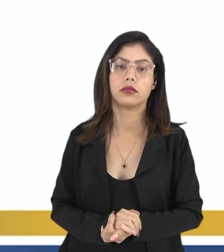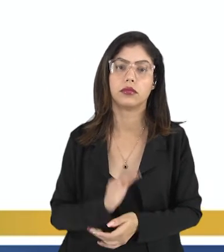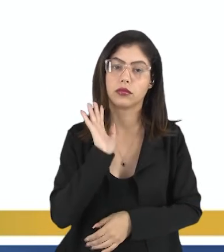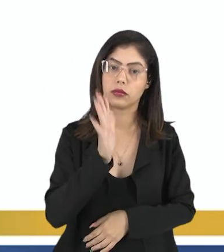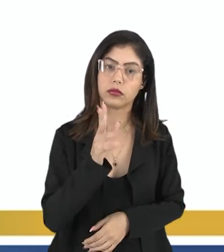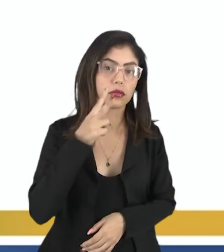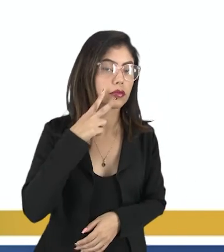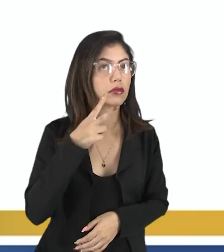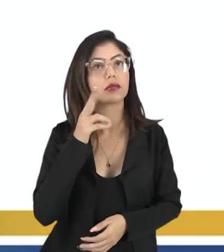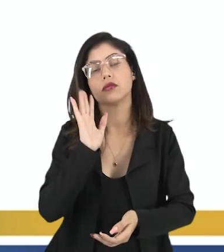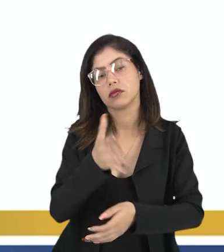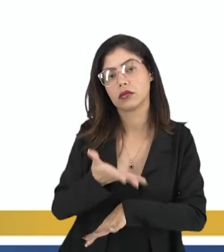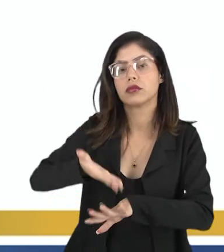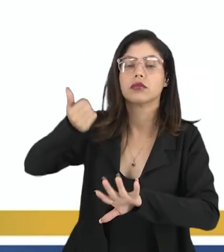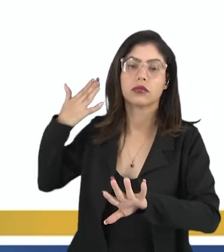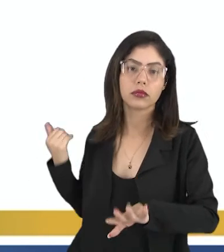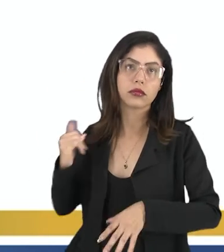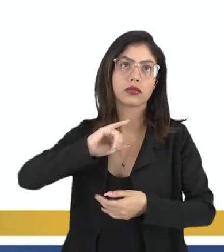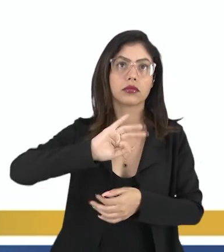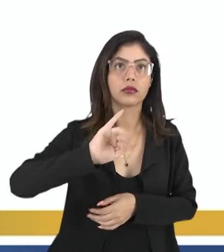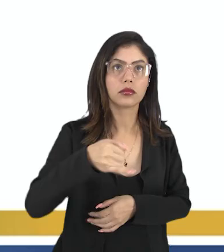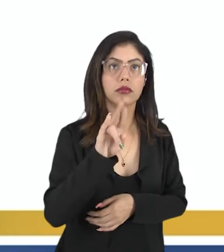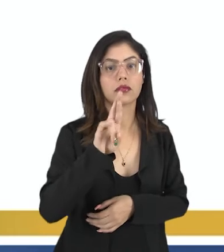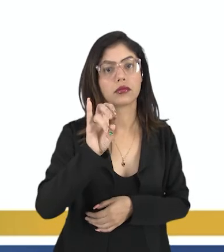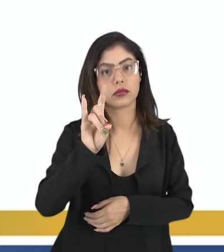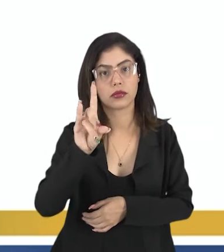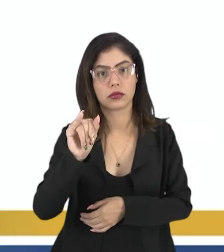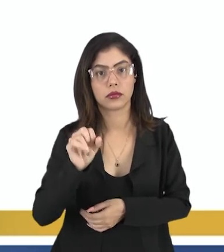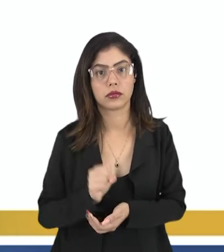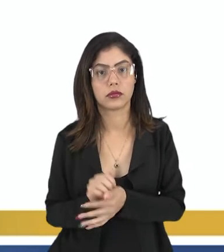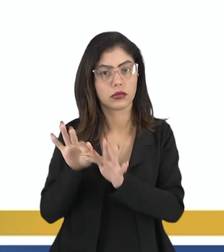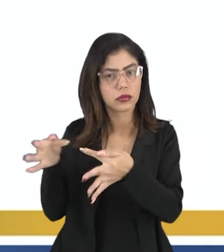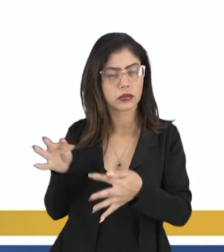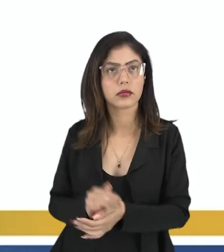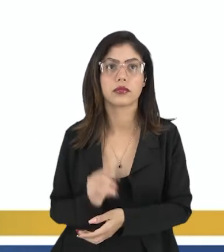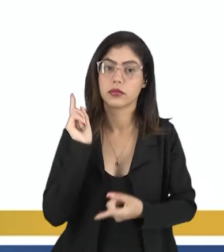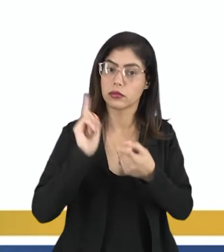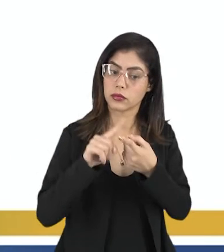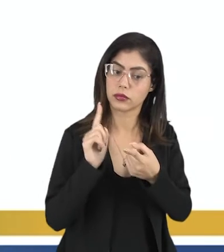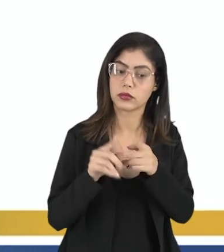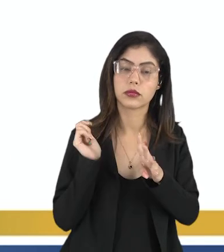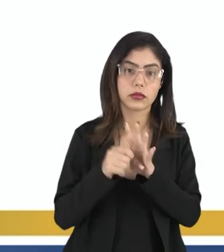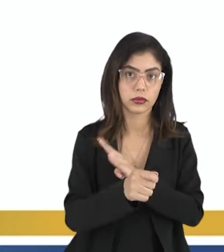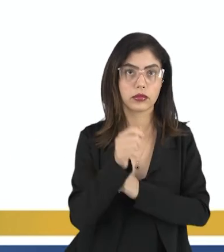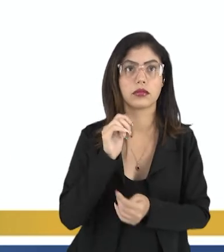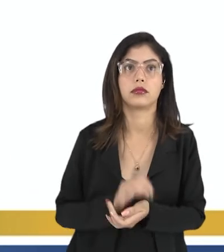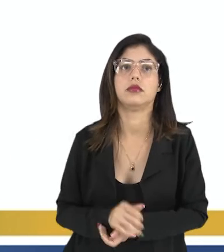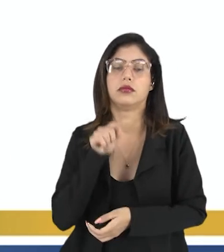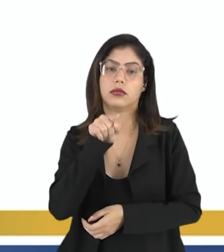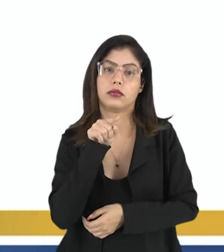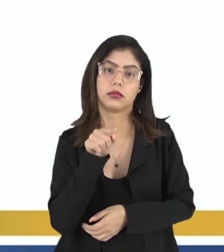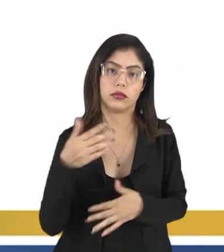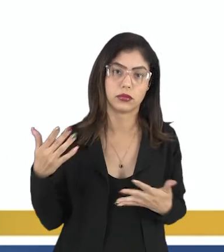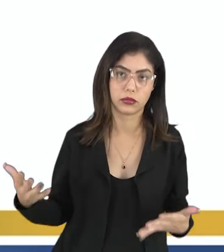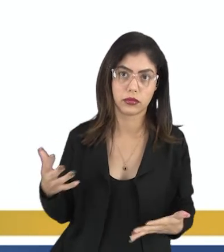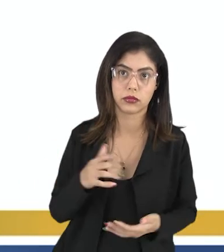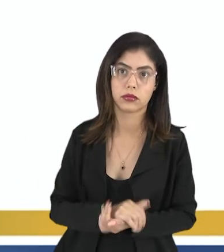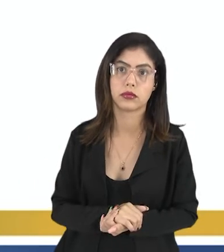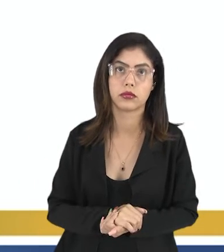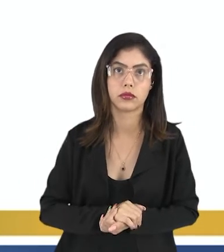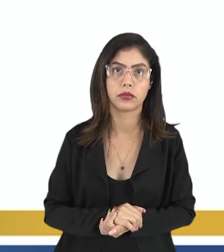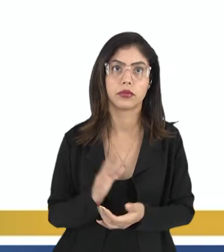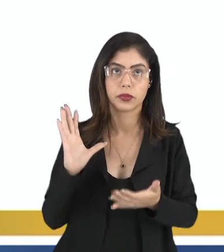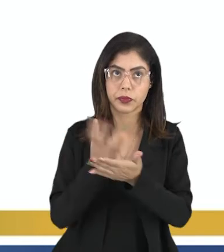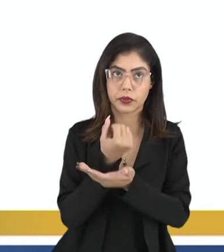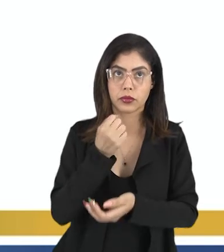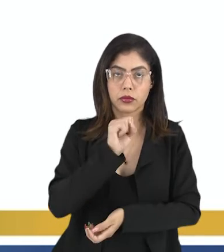nós já havíamos calculado já no juro simples, que era 800. Isso no primeiro mês. E aí você